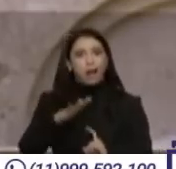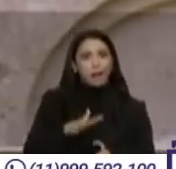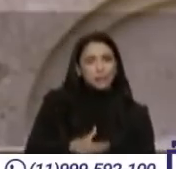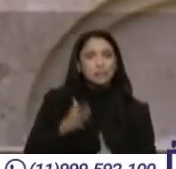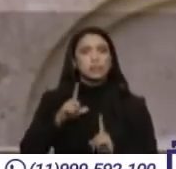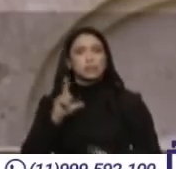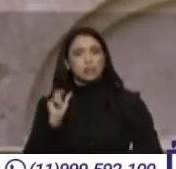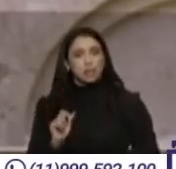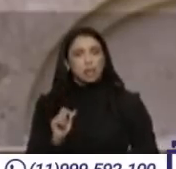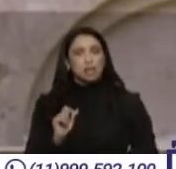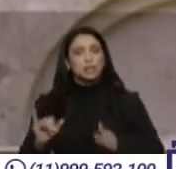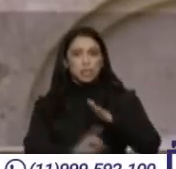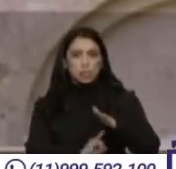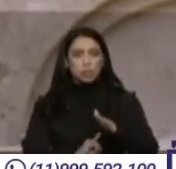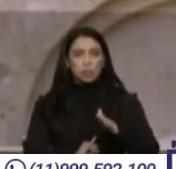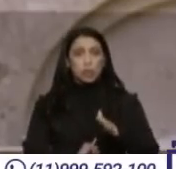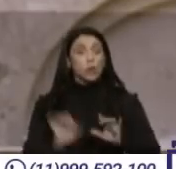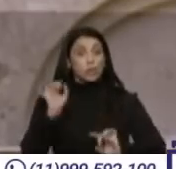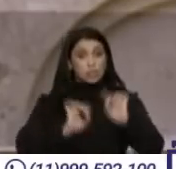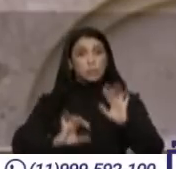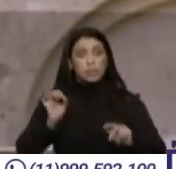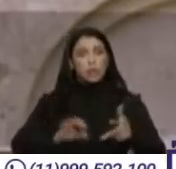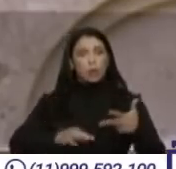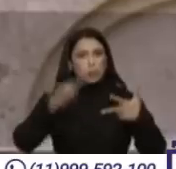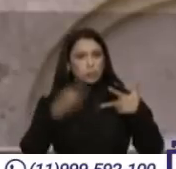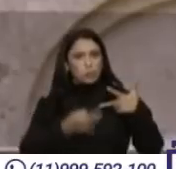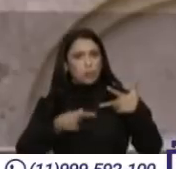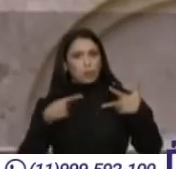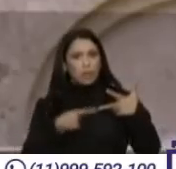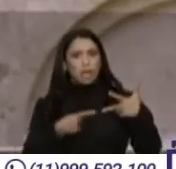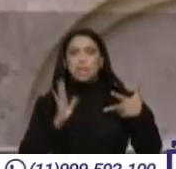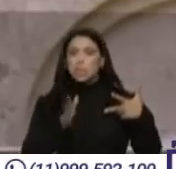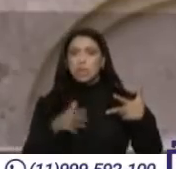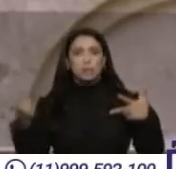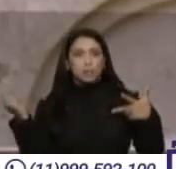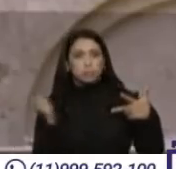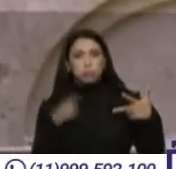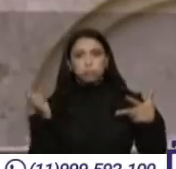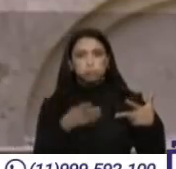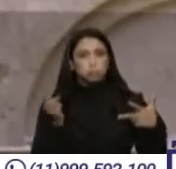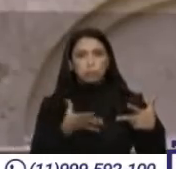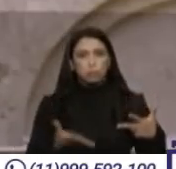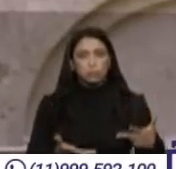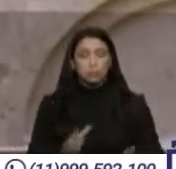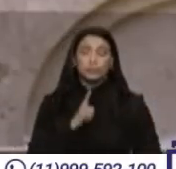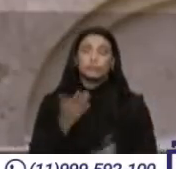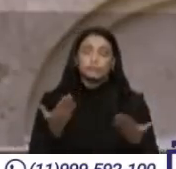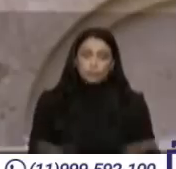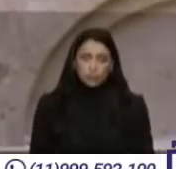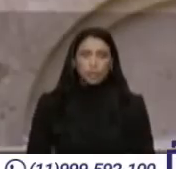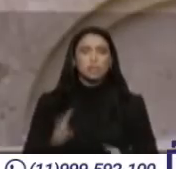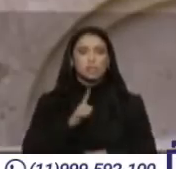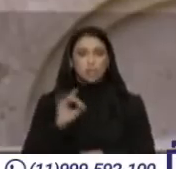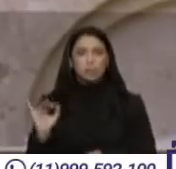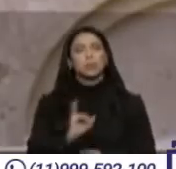em especial do Poder Judiciário, objeto de constantes ataques. Sempre